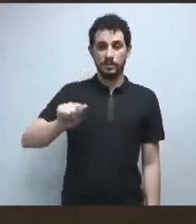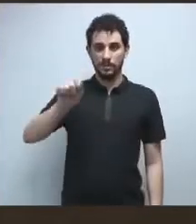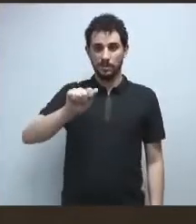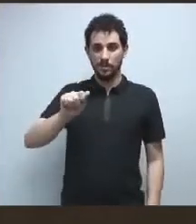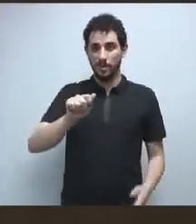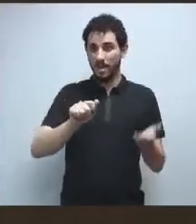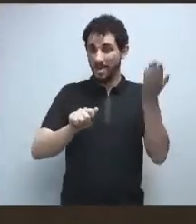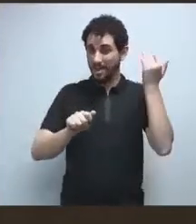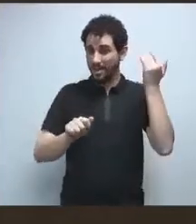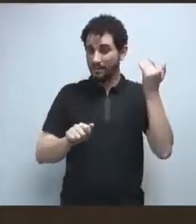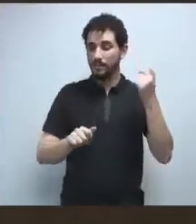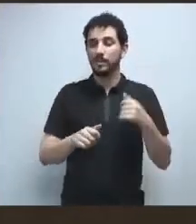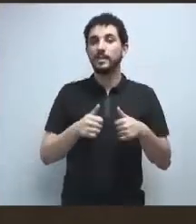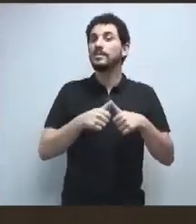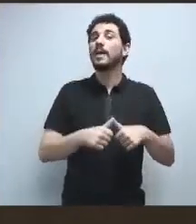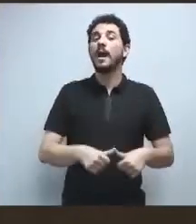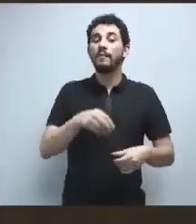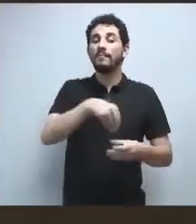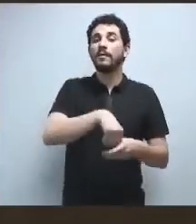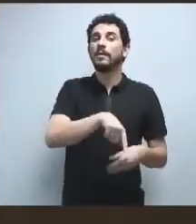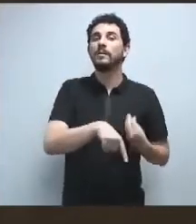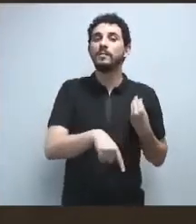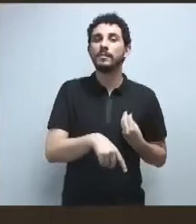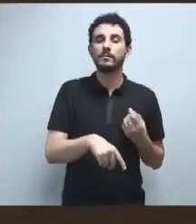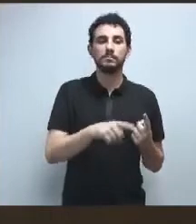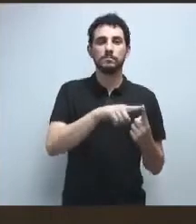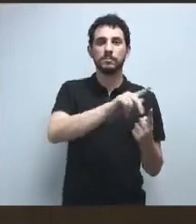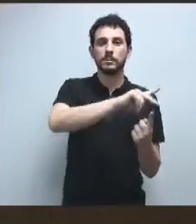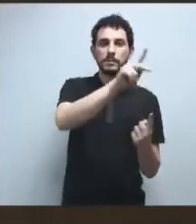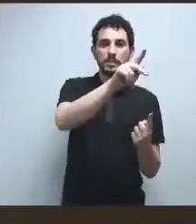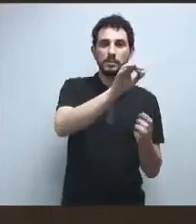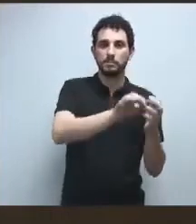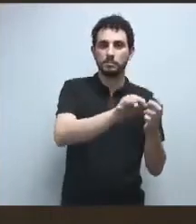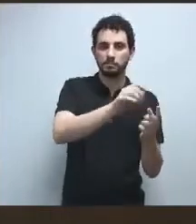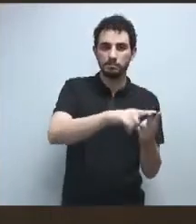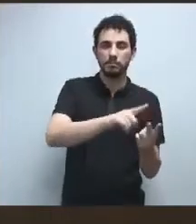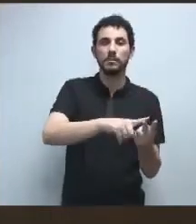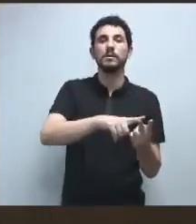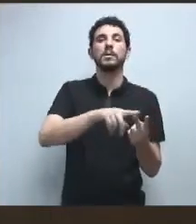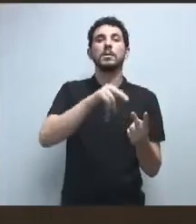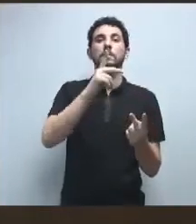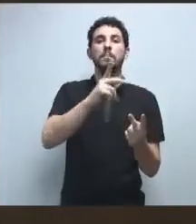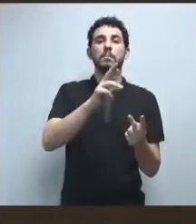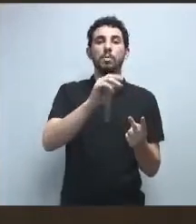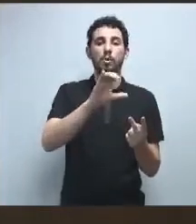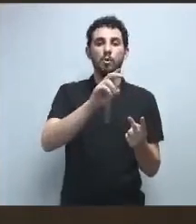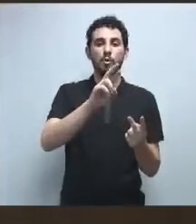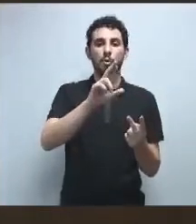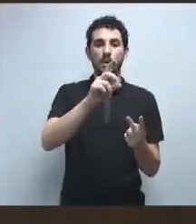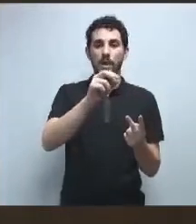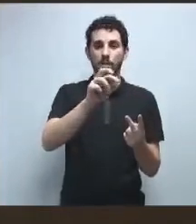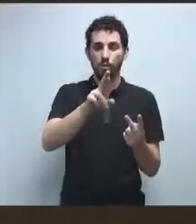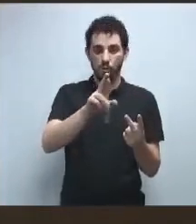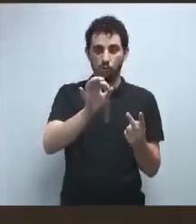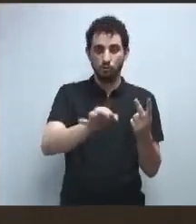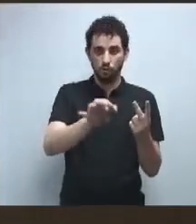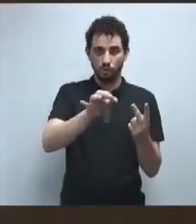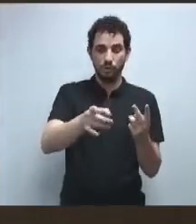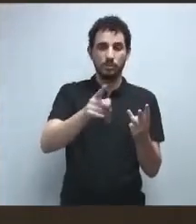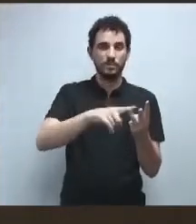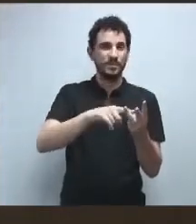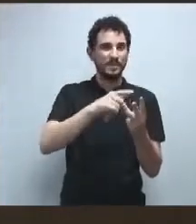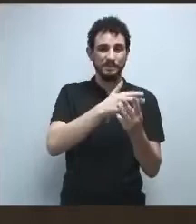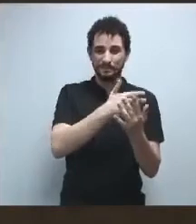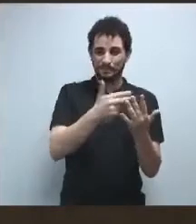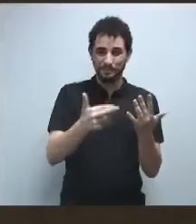época estavam presentes o presidente do tribunal o procurador geral de justiça estavam todas as principais